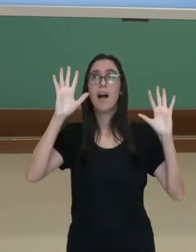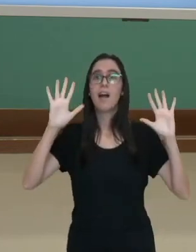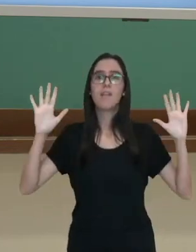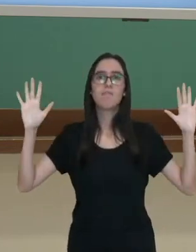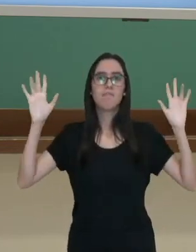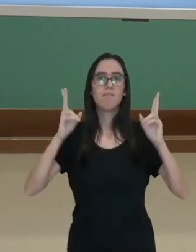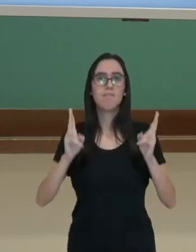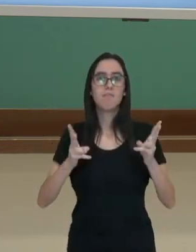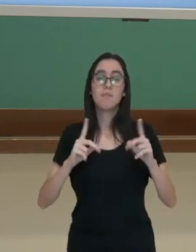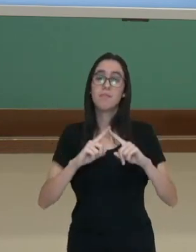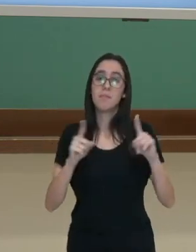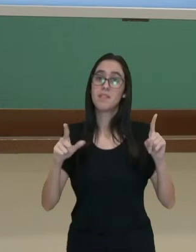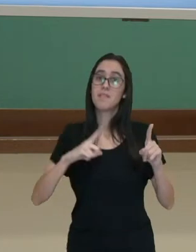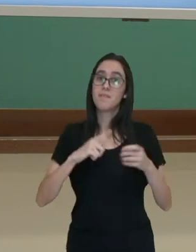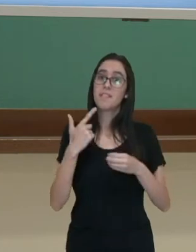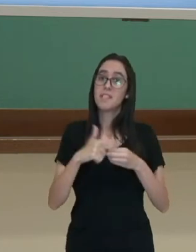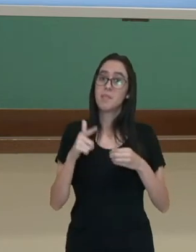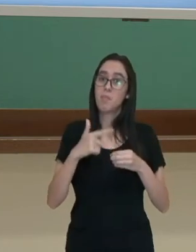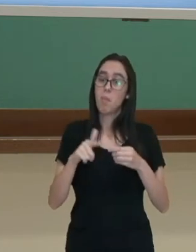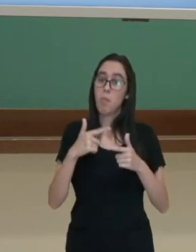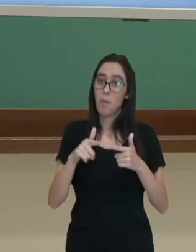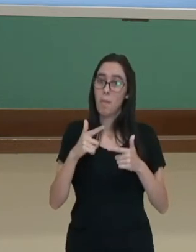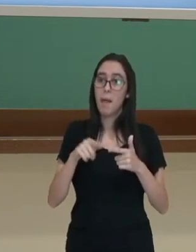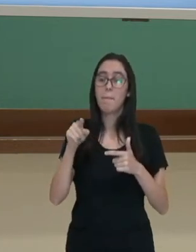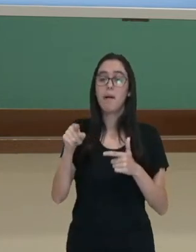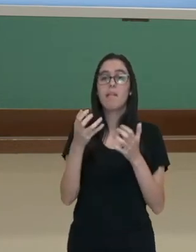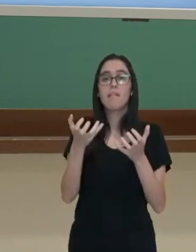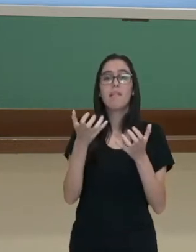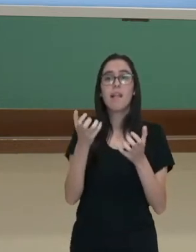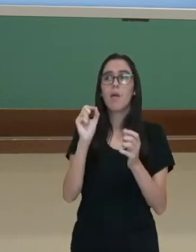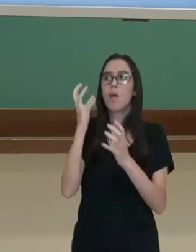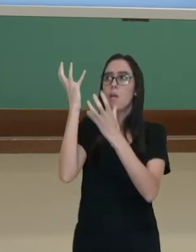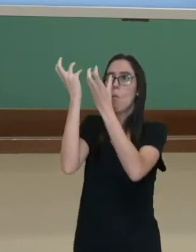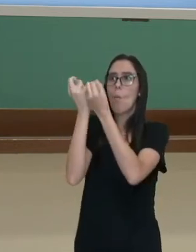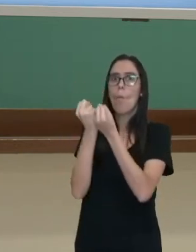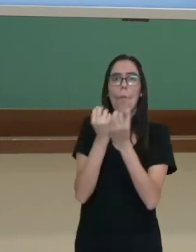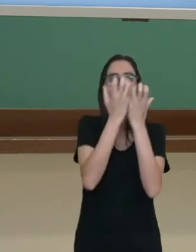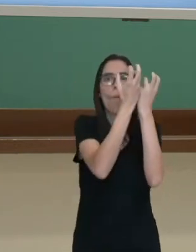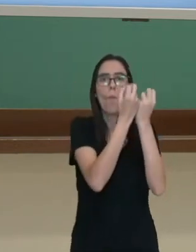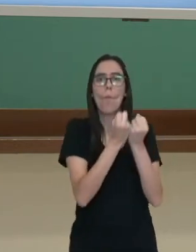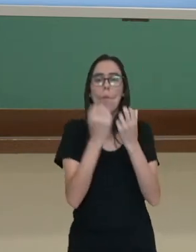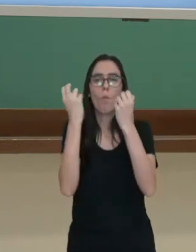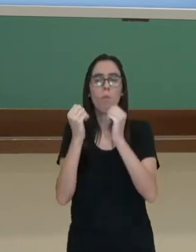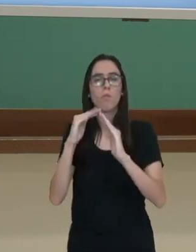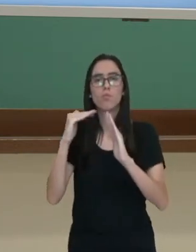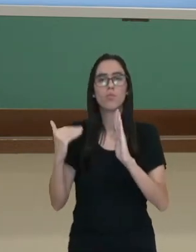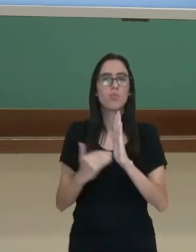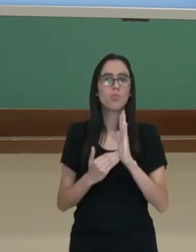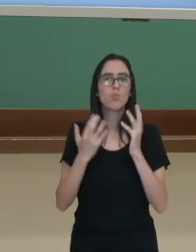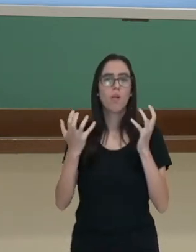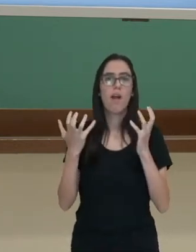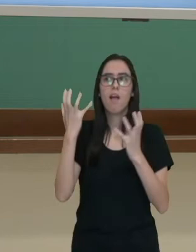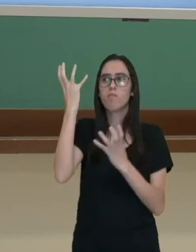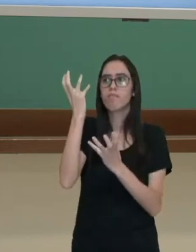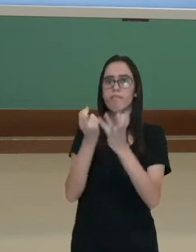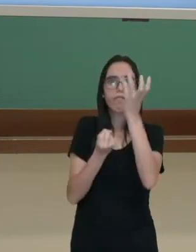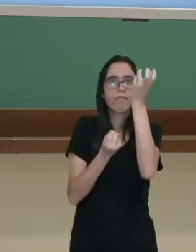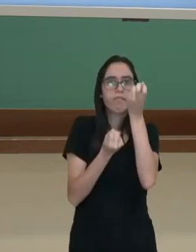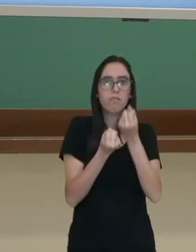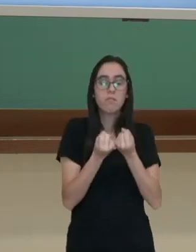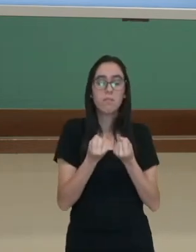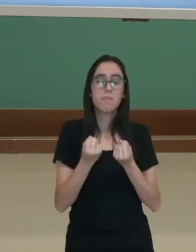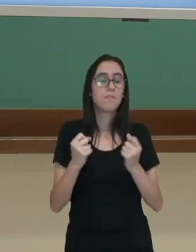tem um problema, ela vai tentar atrair tudo que esteja próximo ali ao nosso campo gravitacional, e isso faz